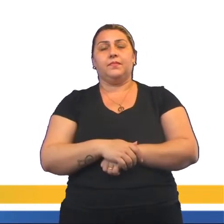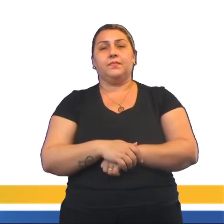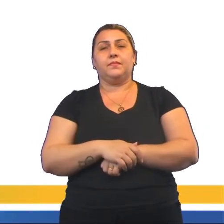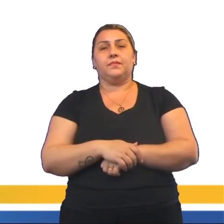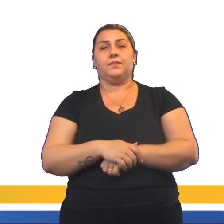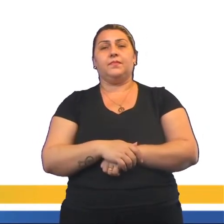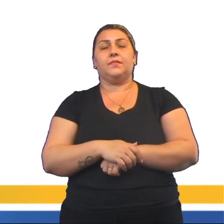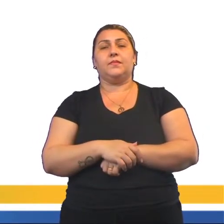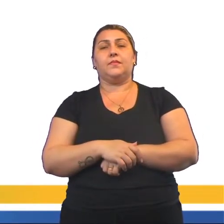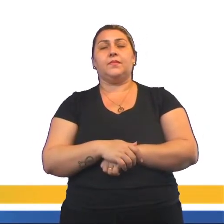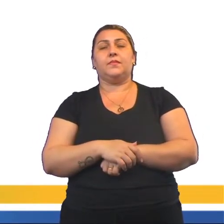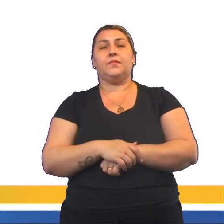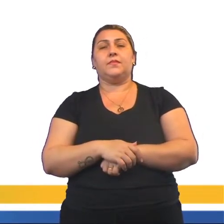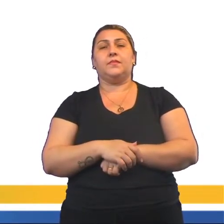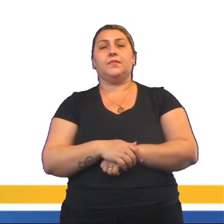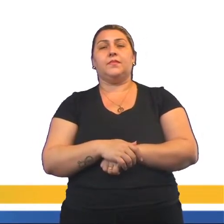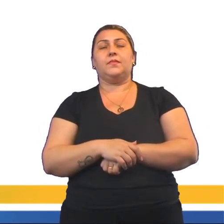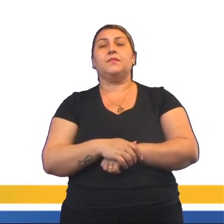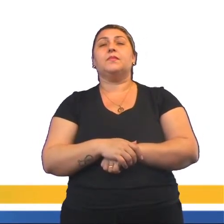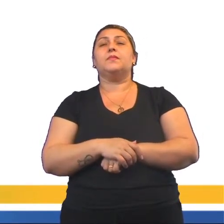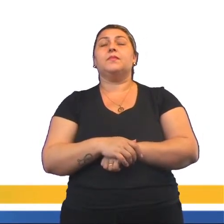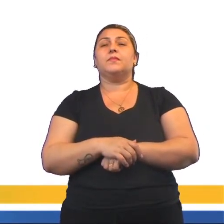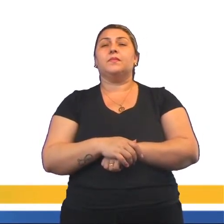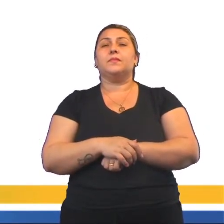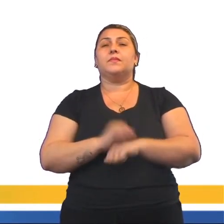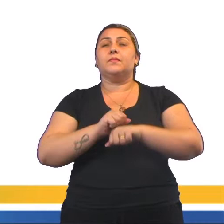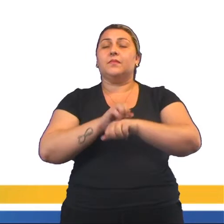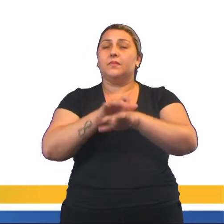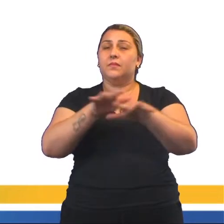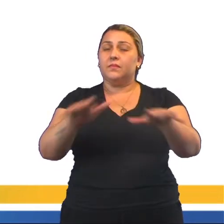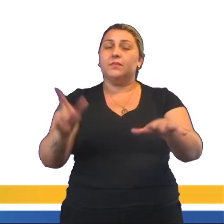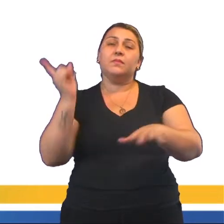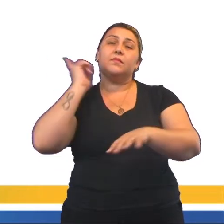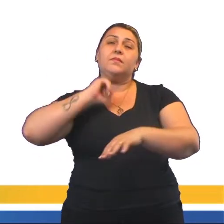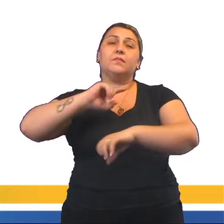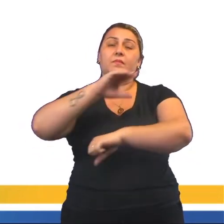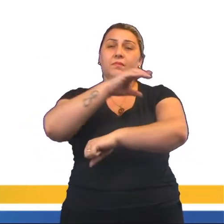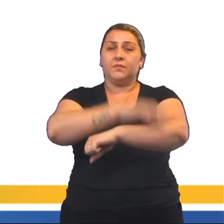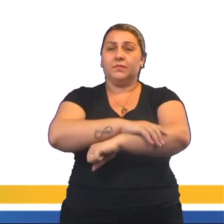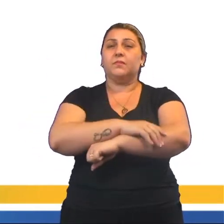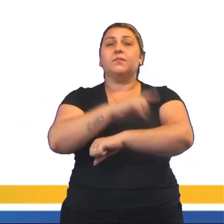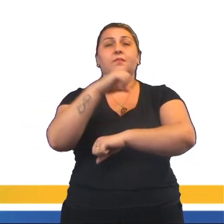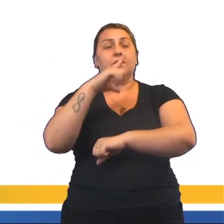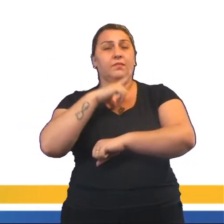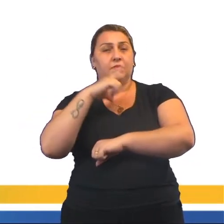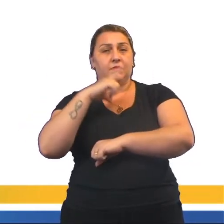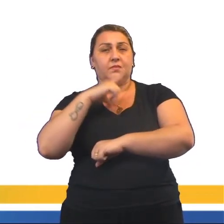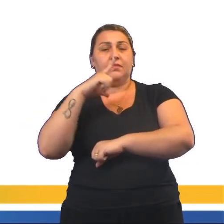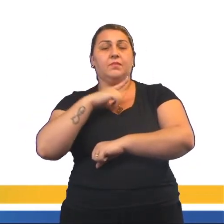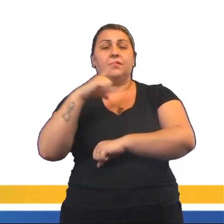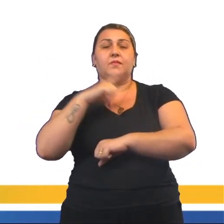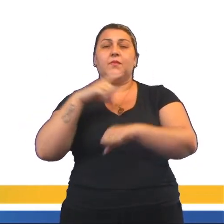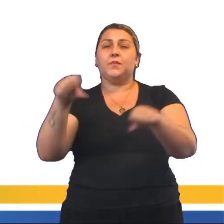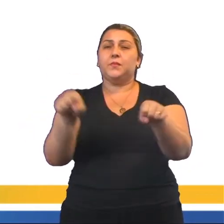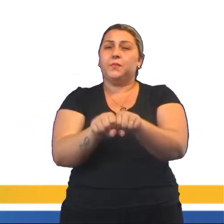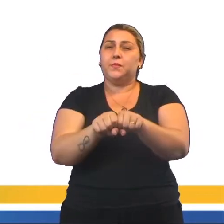digamos assim, a contaminação ali naquela região de Minas Gerais, que houve o